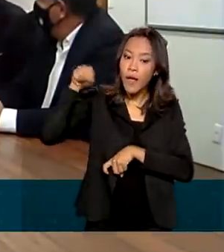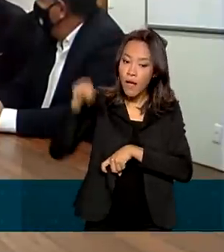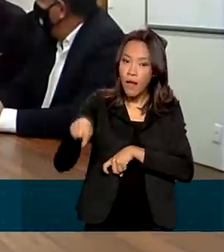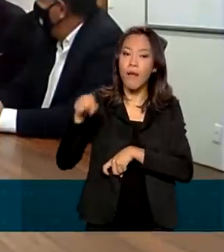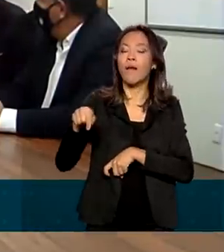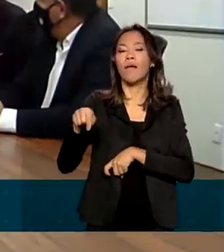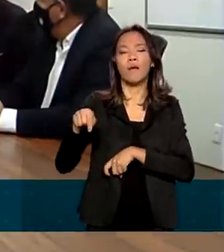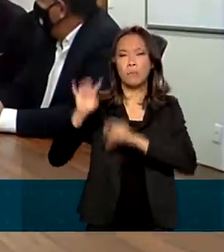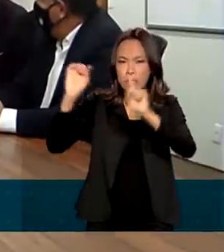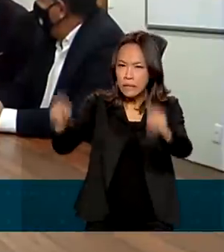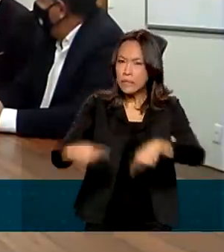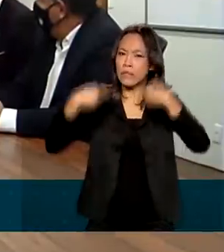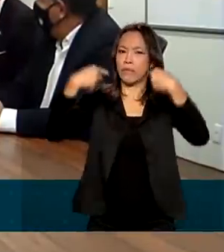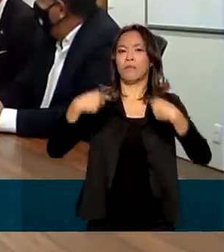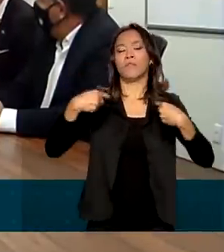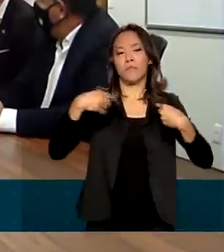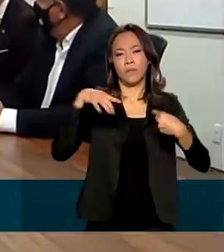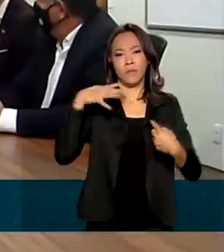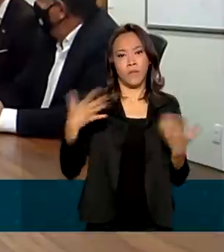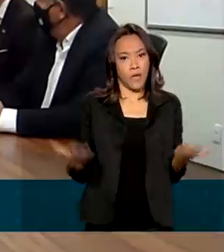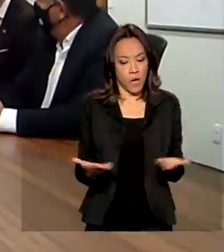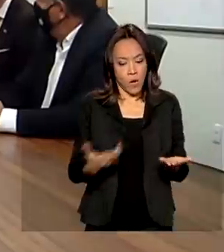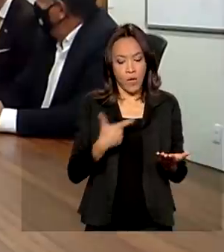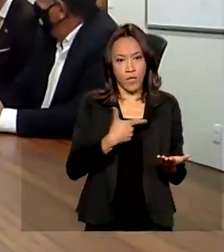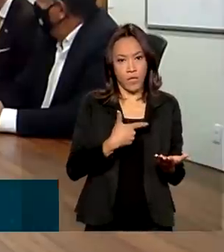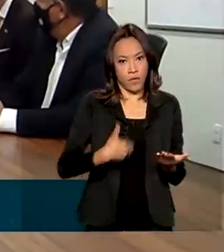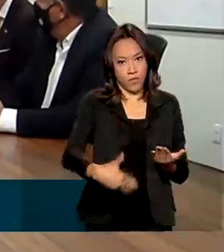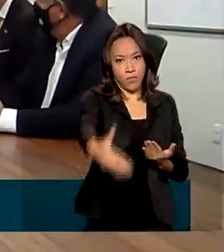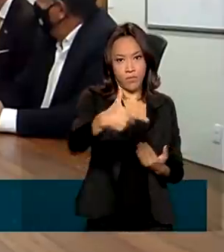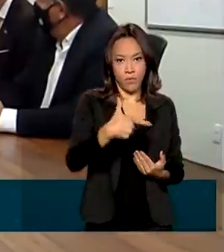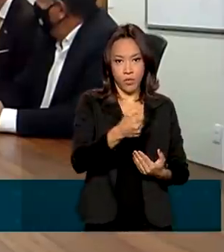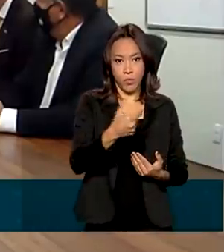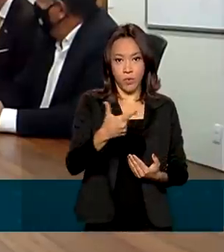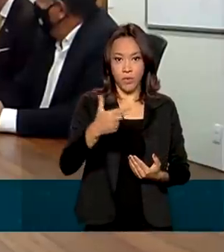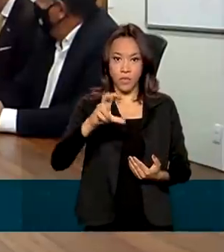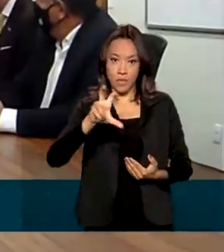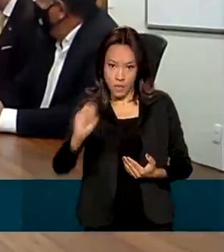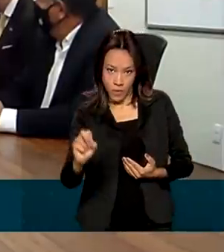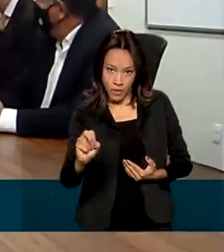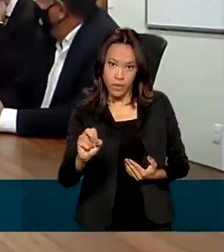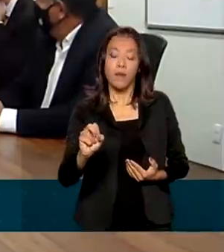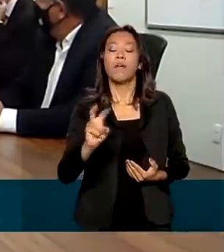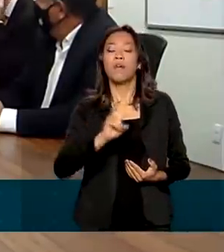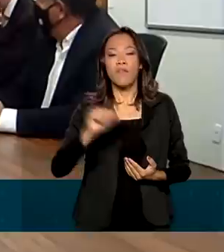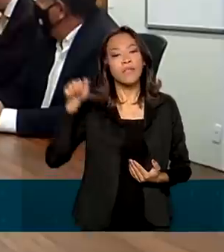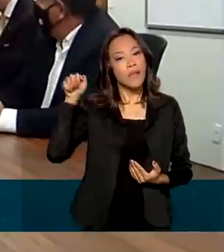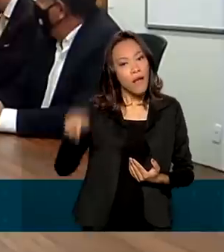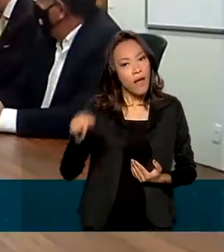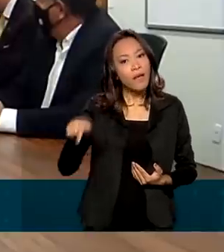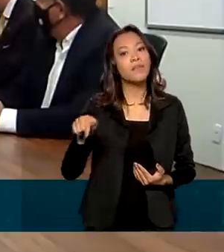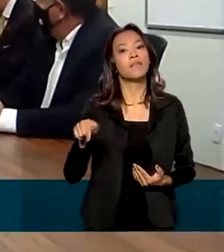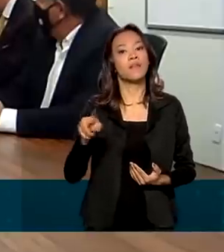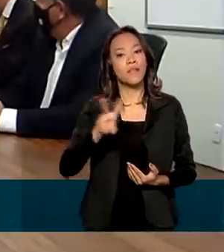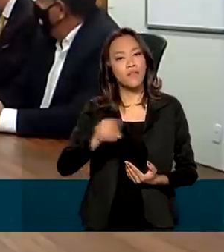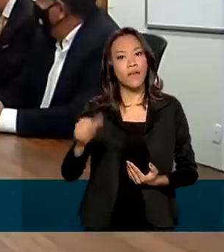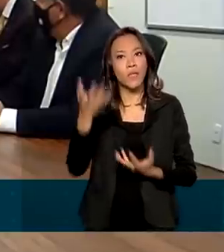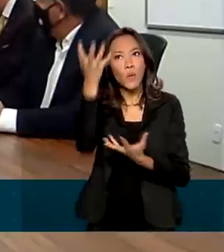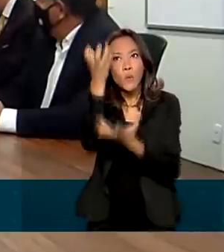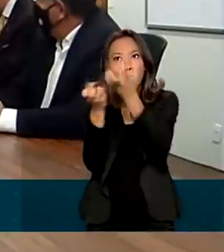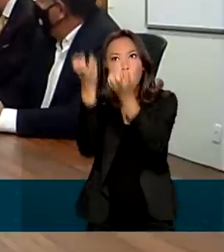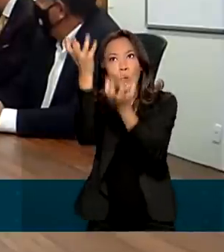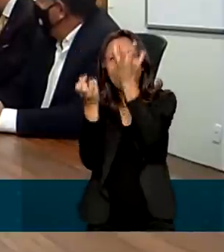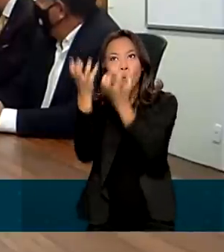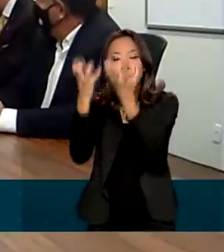verde com neutralidade de carbono em 2050. E provavelmente vai ser ela que vai absorver muito carbono da